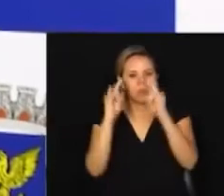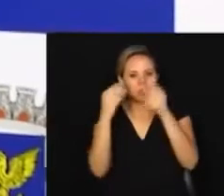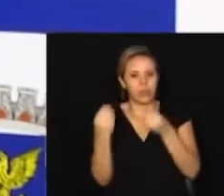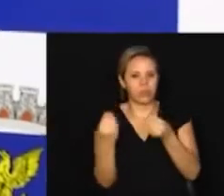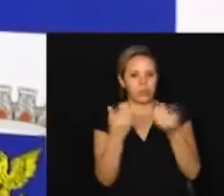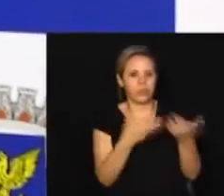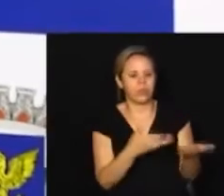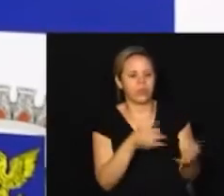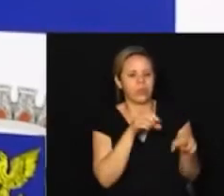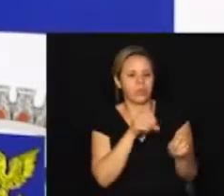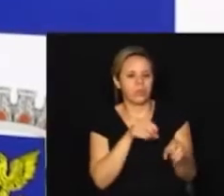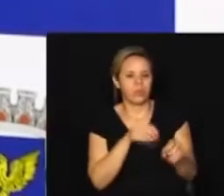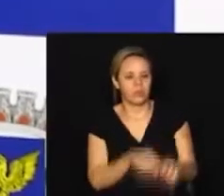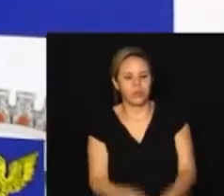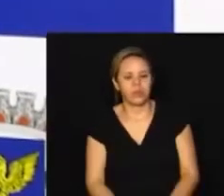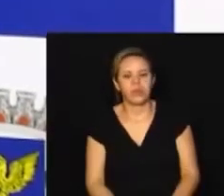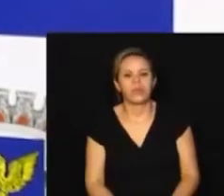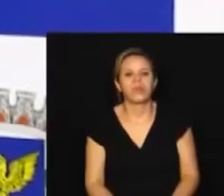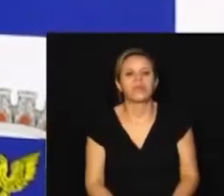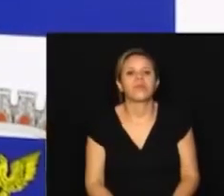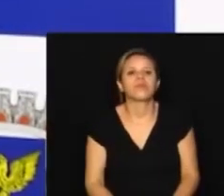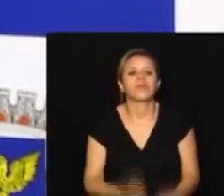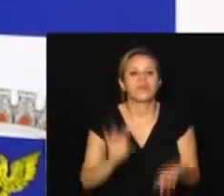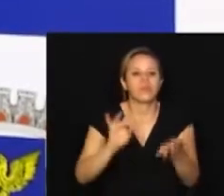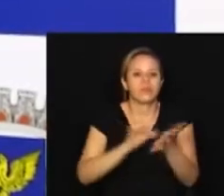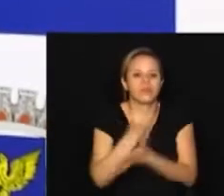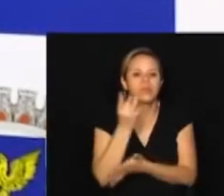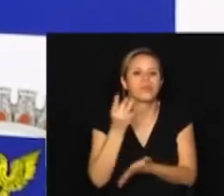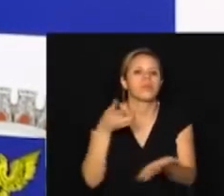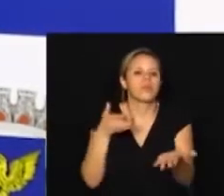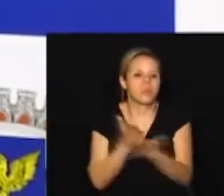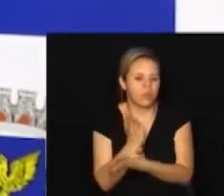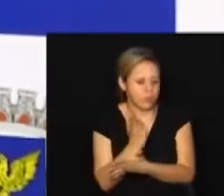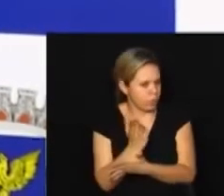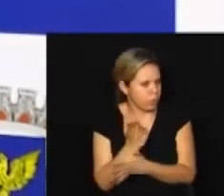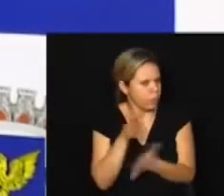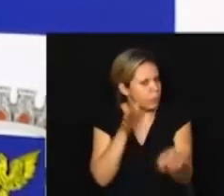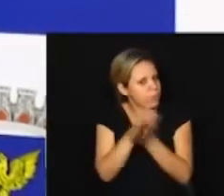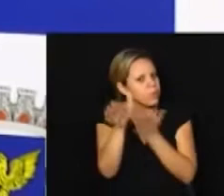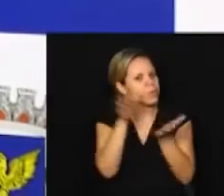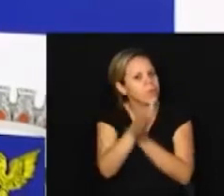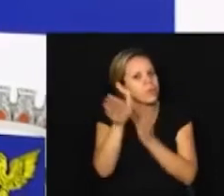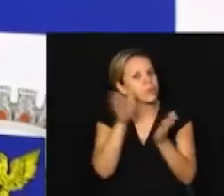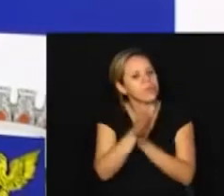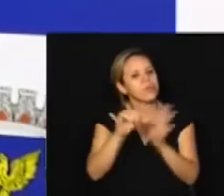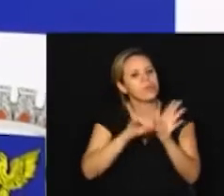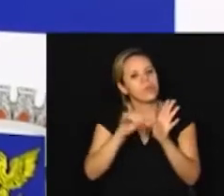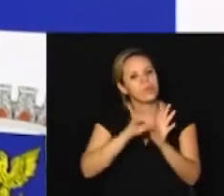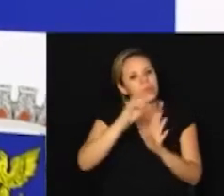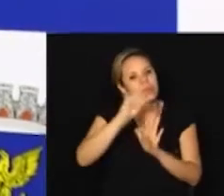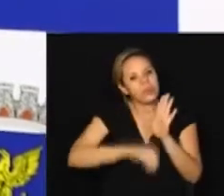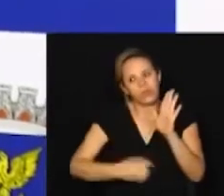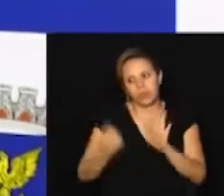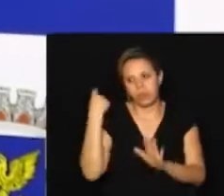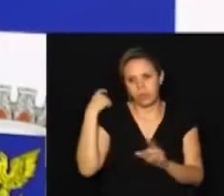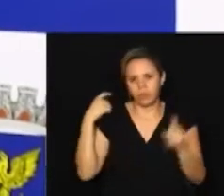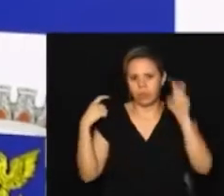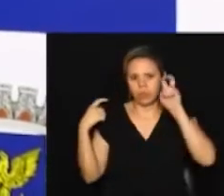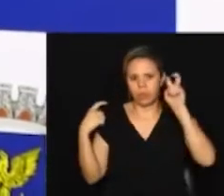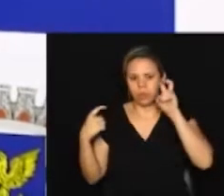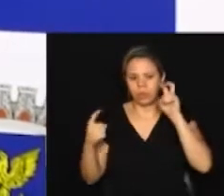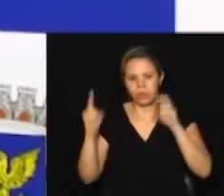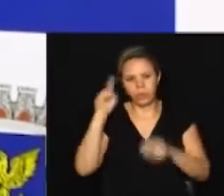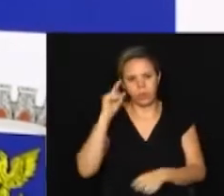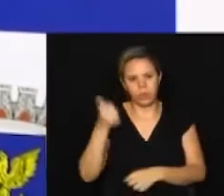e a autorização para desapropriação foi publicada no Diário Oficial da última quinta, dia 1º